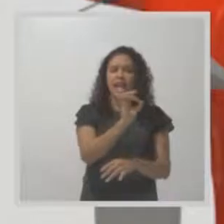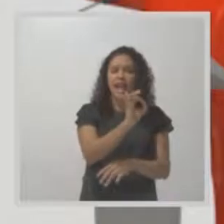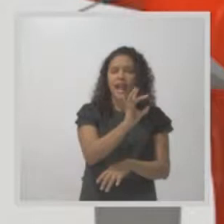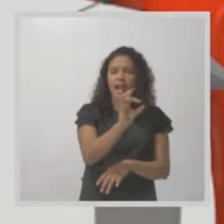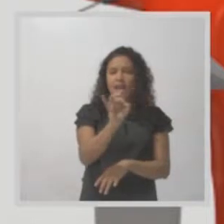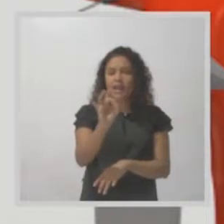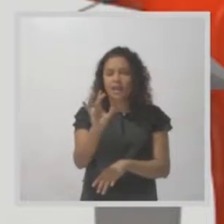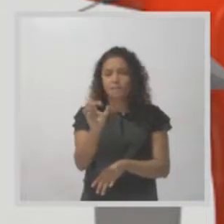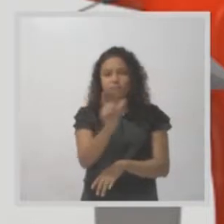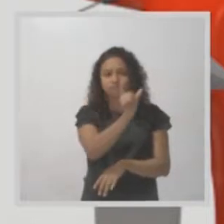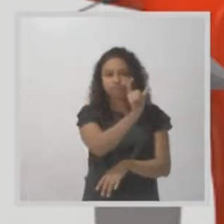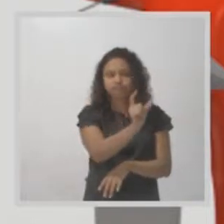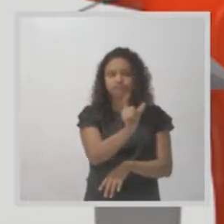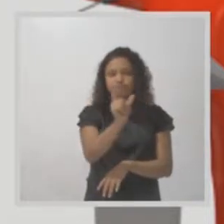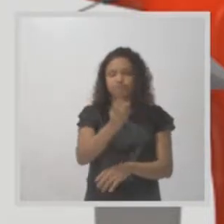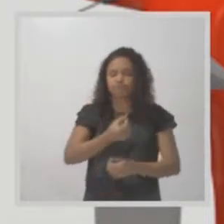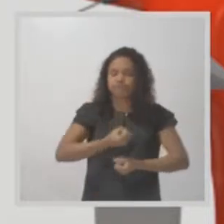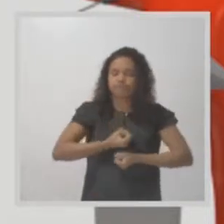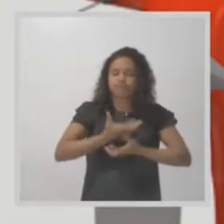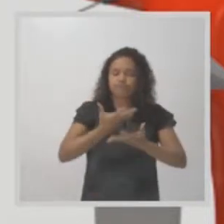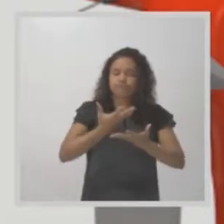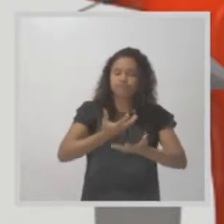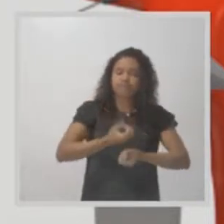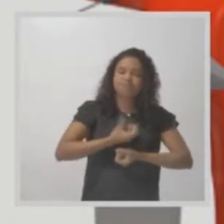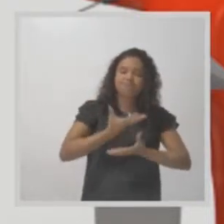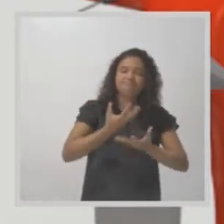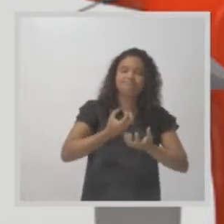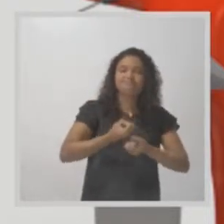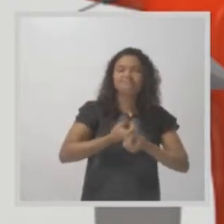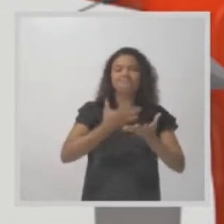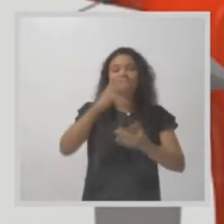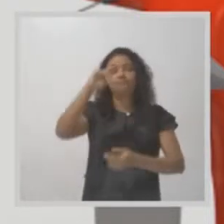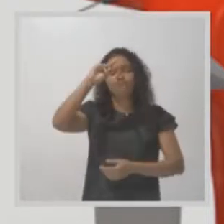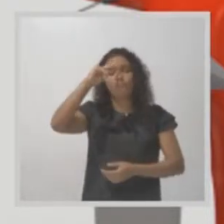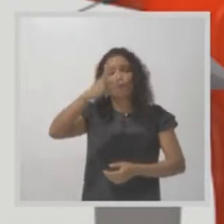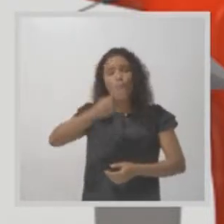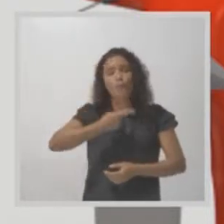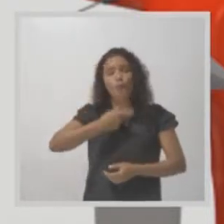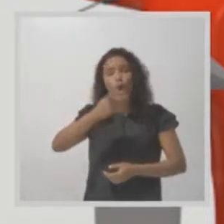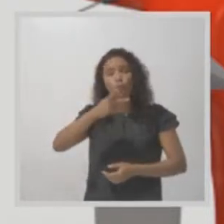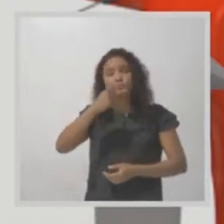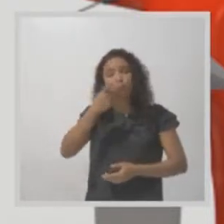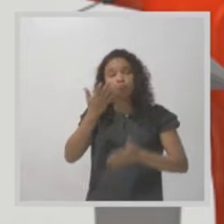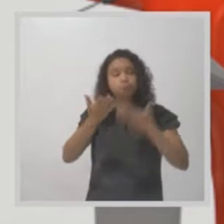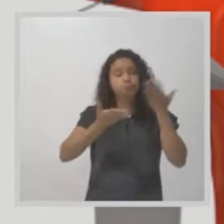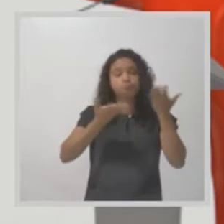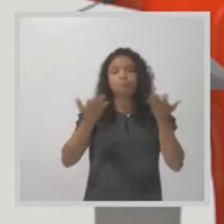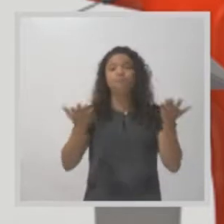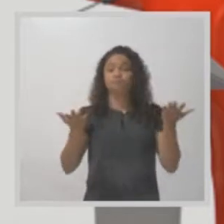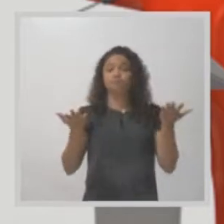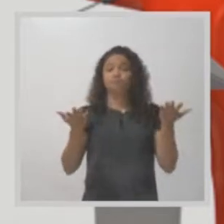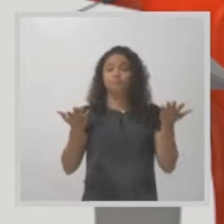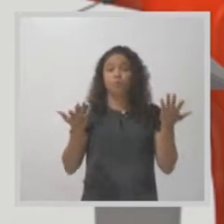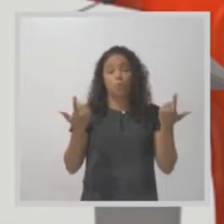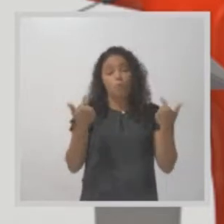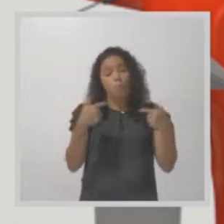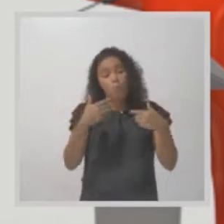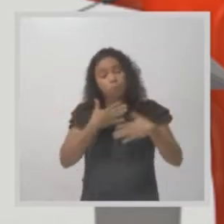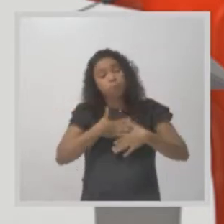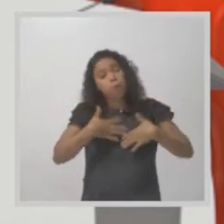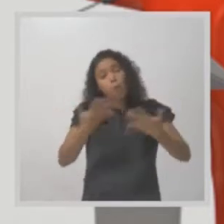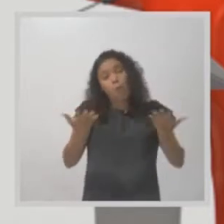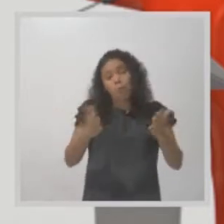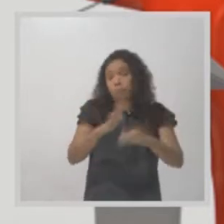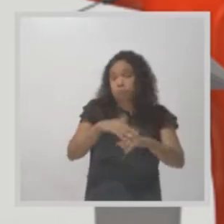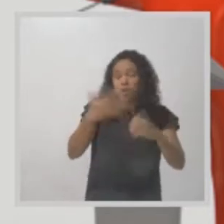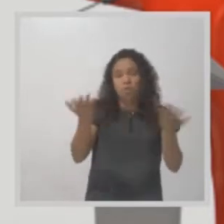indivíduo, para a manifestação da fala, pode escolher os elementos da língua que lhe convém, conforme seu gosto e